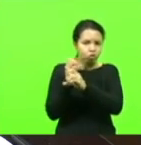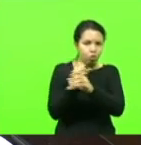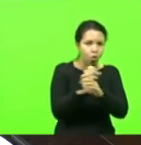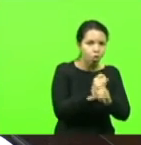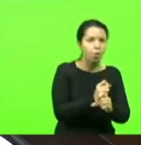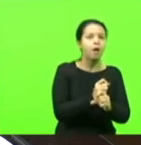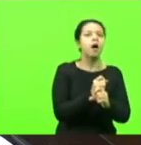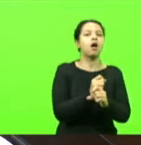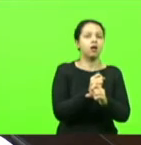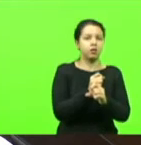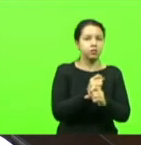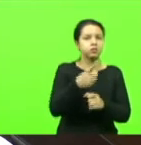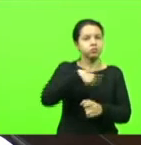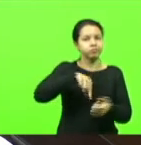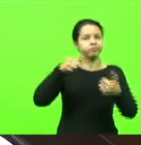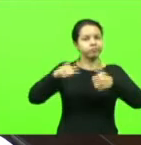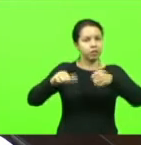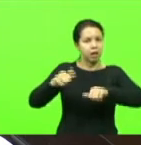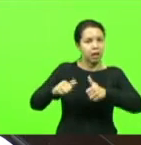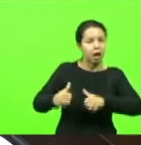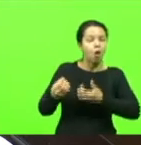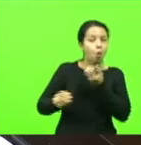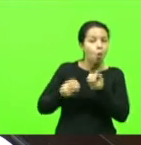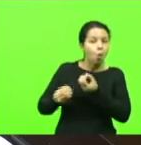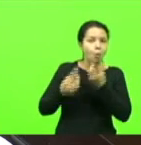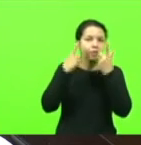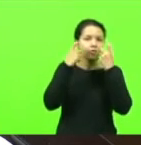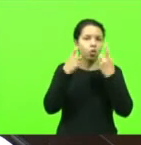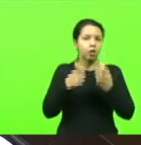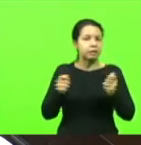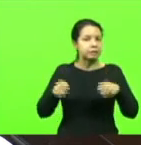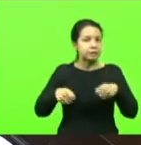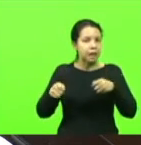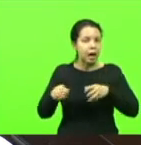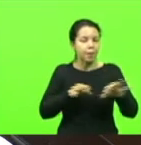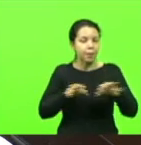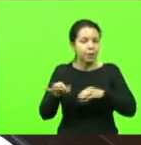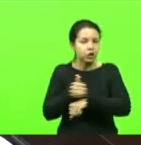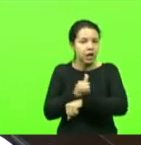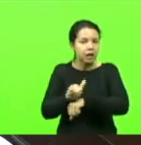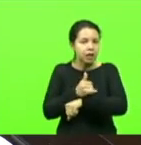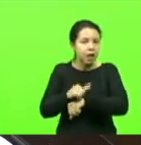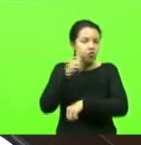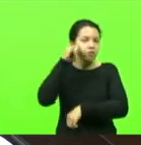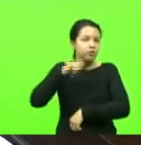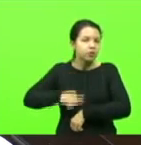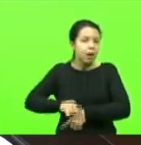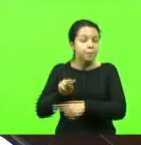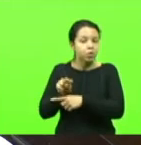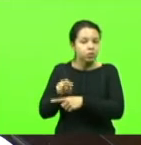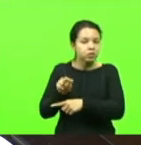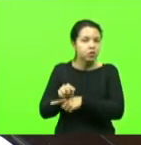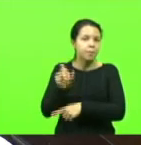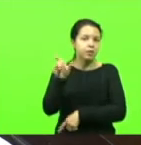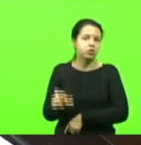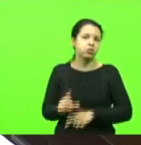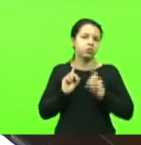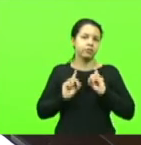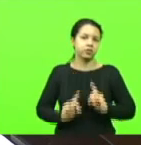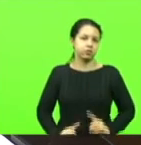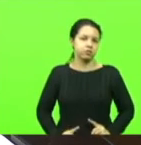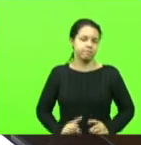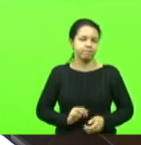cenário dessa violência EA definir providências de proteção às pessoas com deficiência e